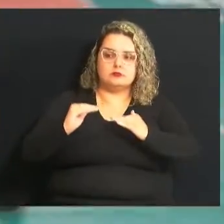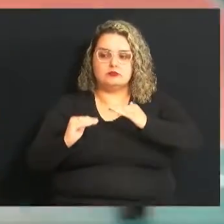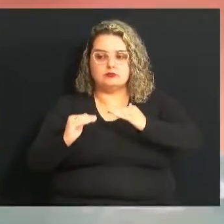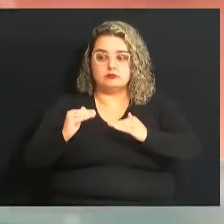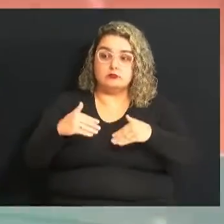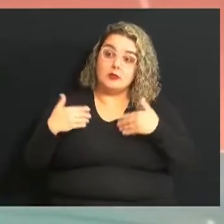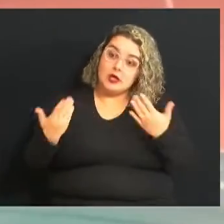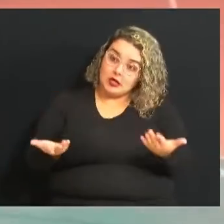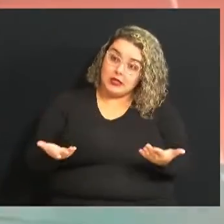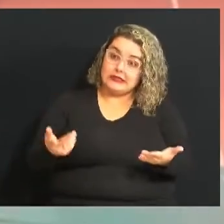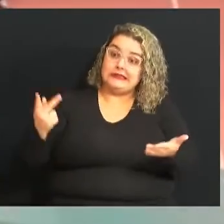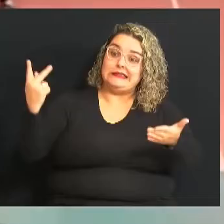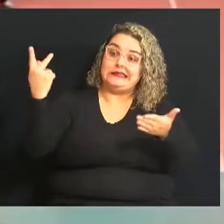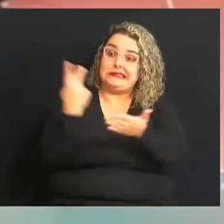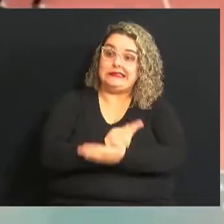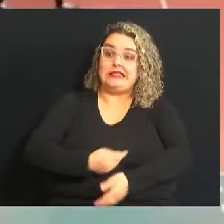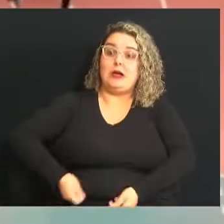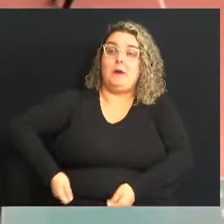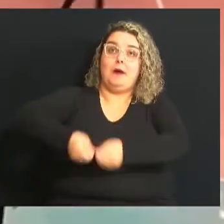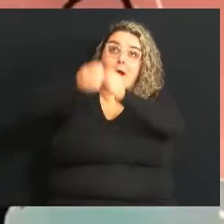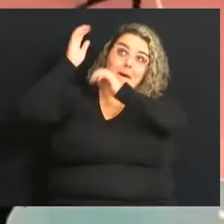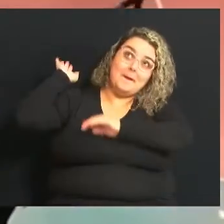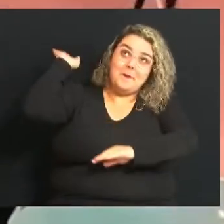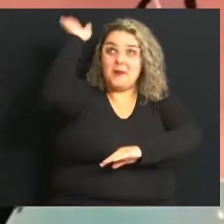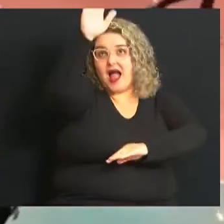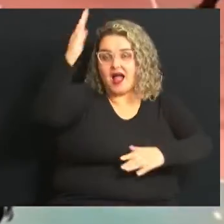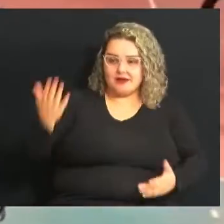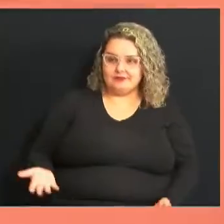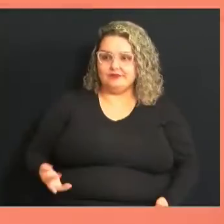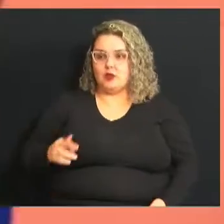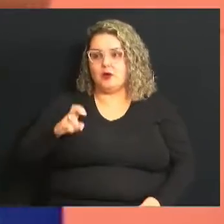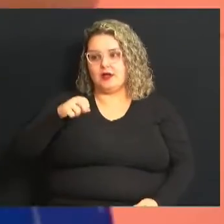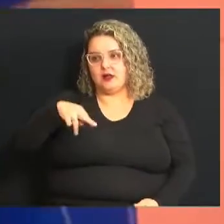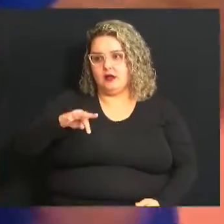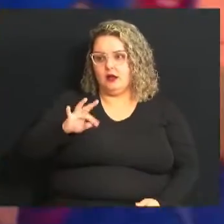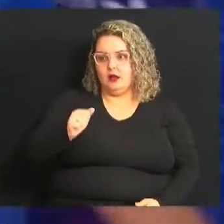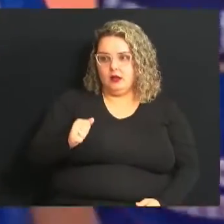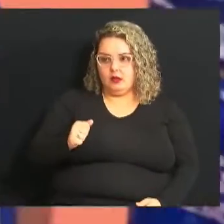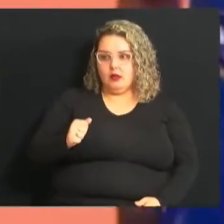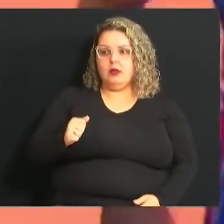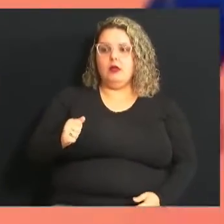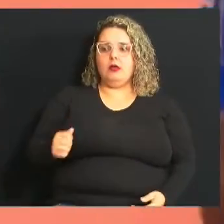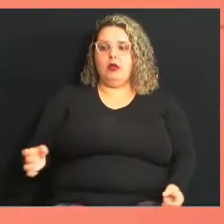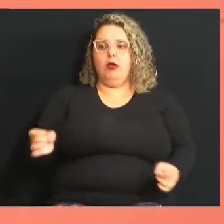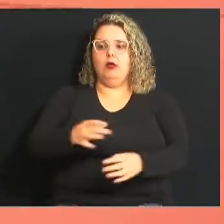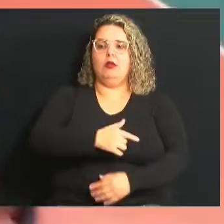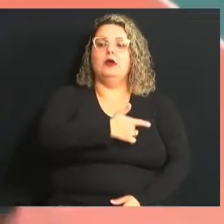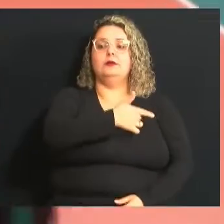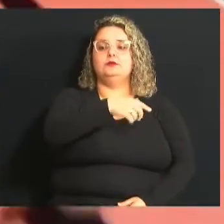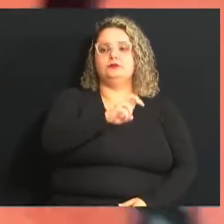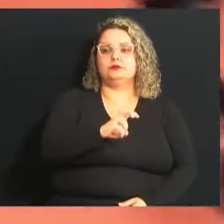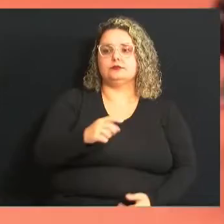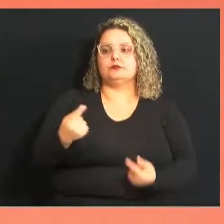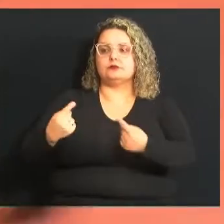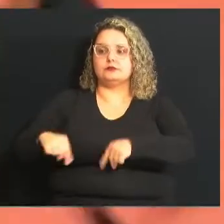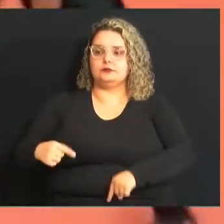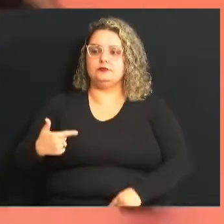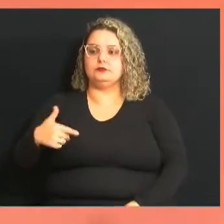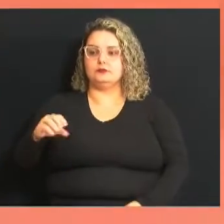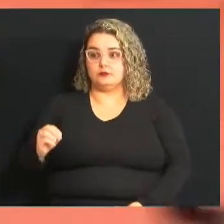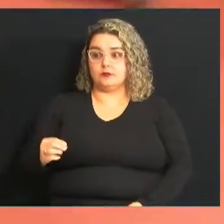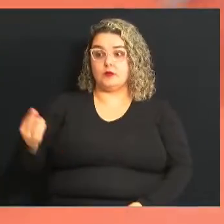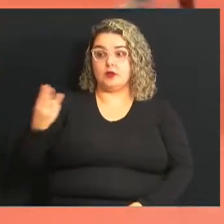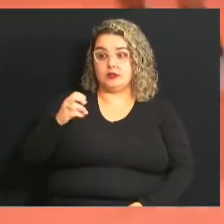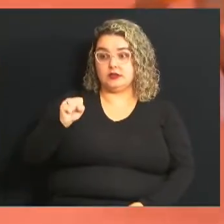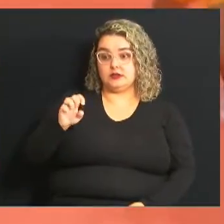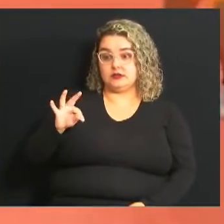neste erro de saque, o Renata fechou a parcial em 25-20. O terceiro set